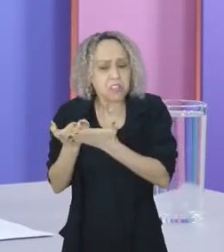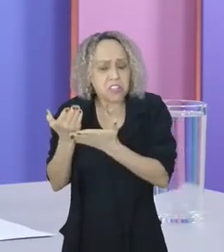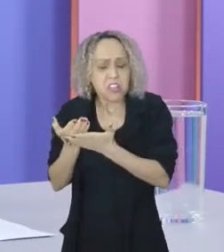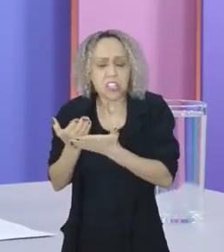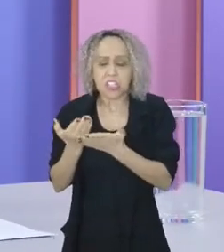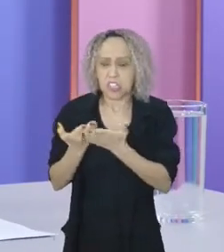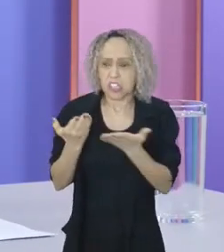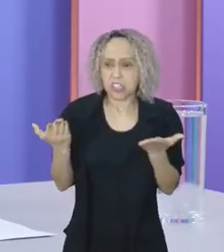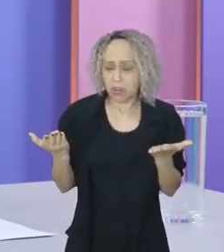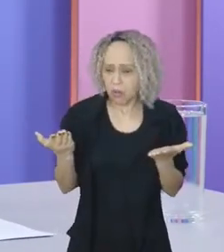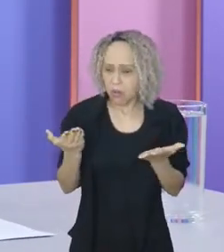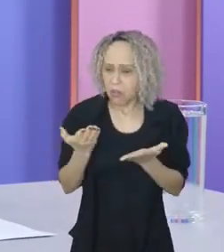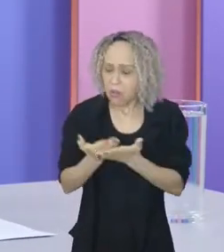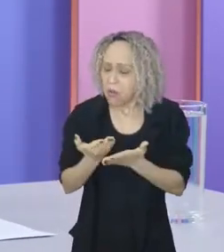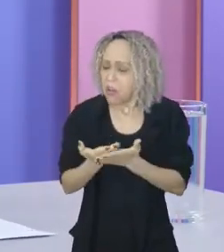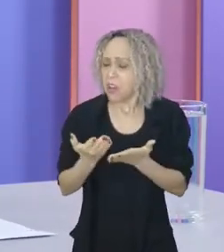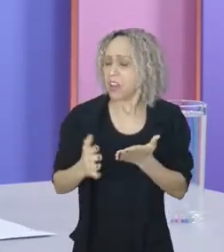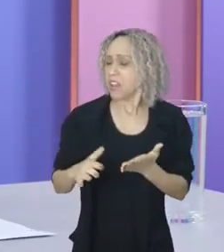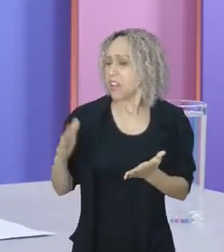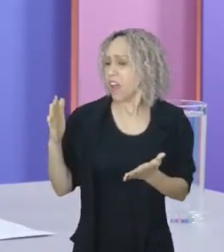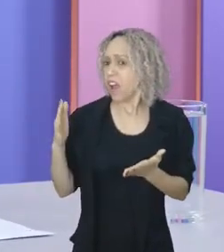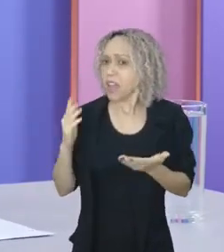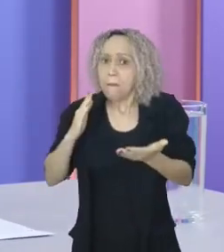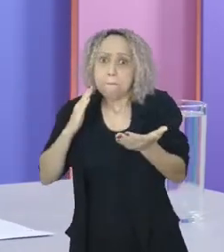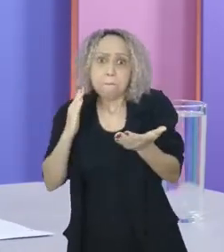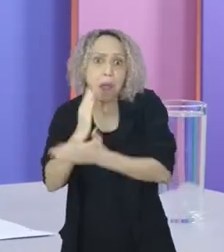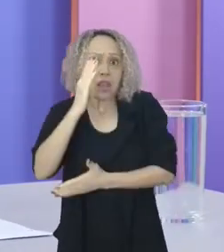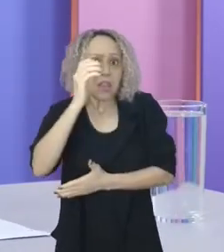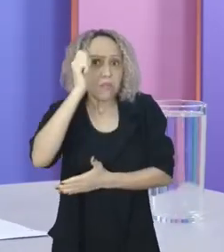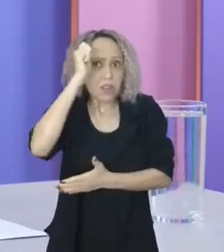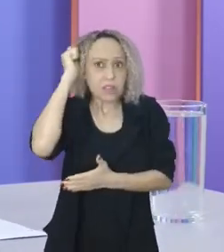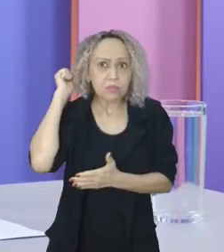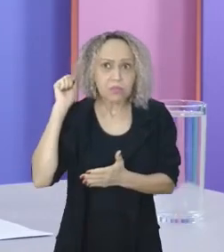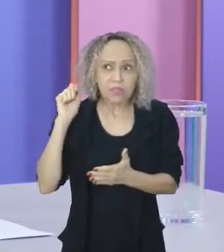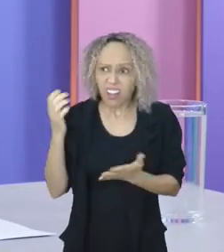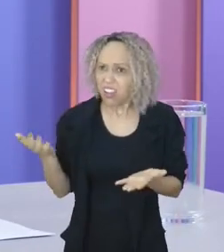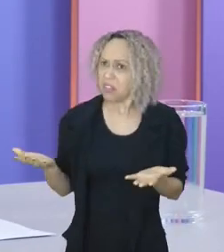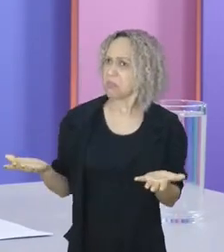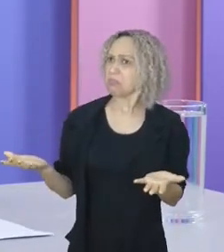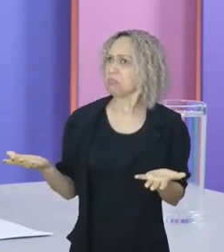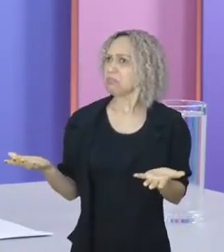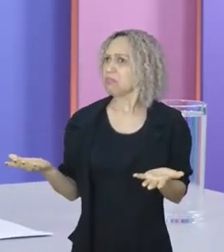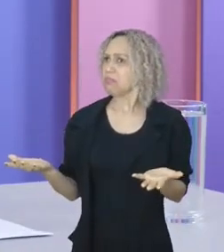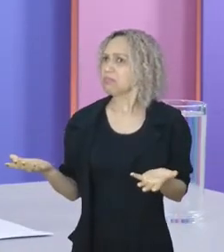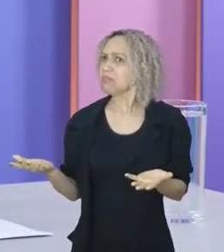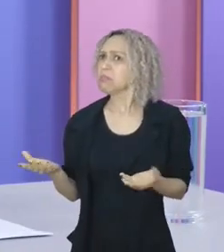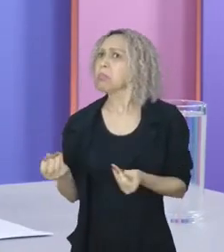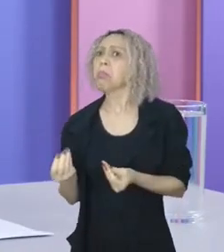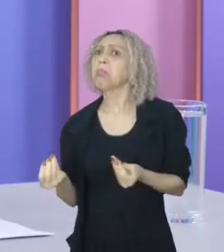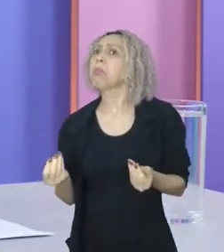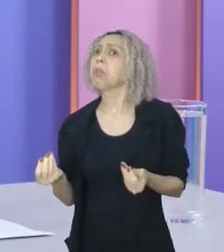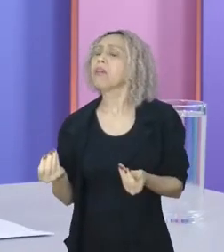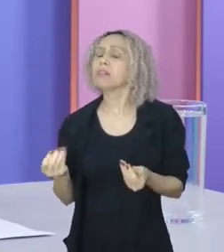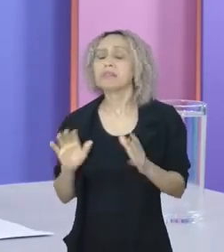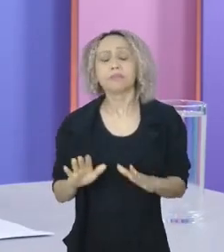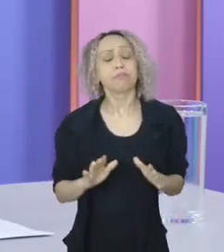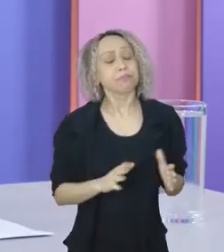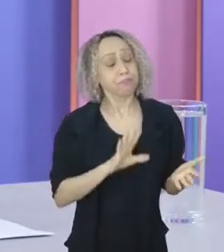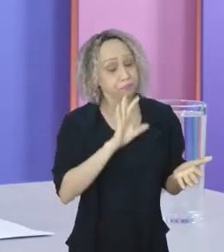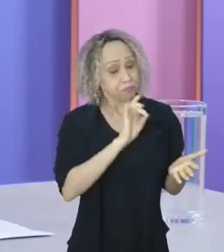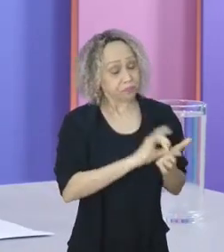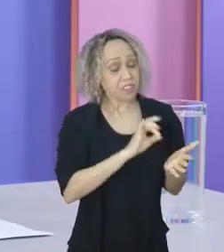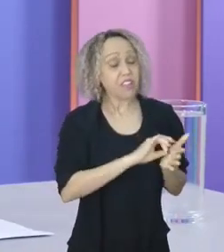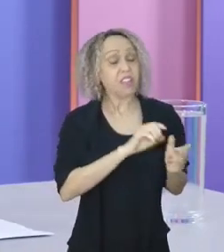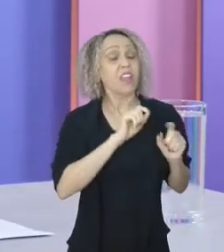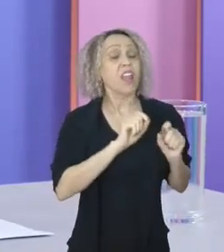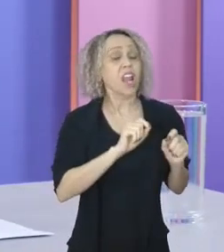jovem preto que começa a trabalhar criança ainda, ajuda a família, sustenta,